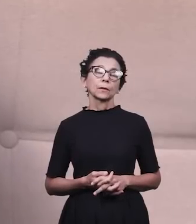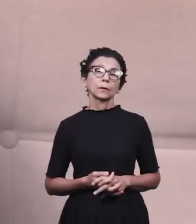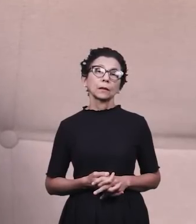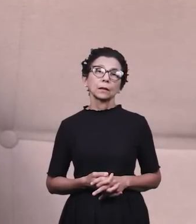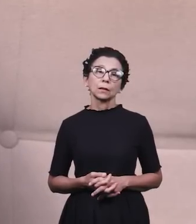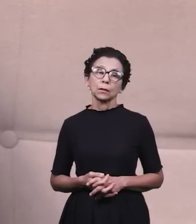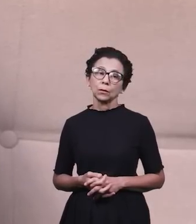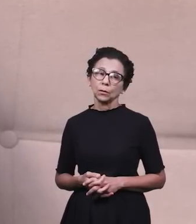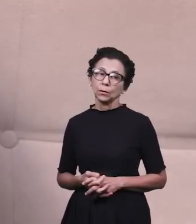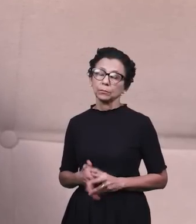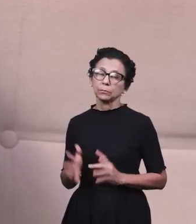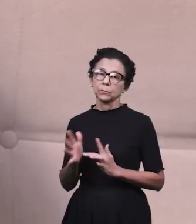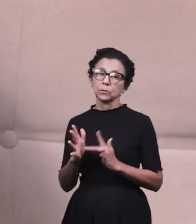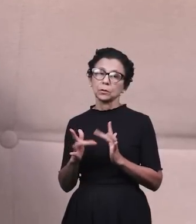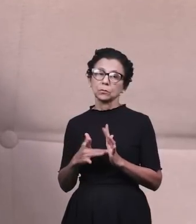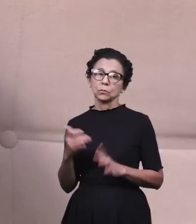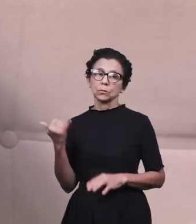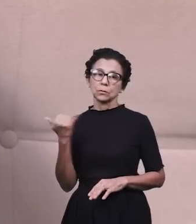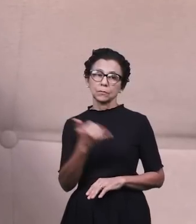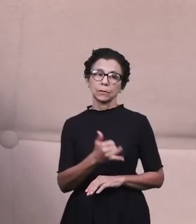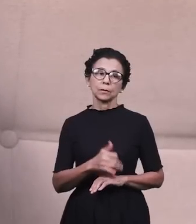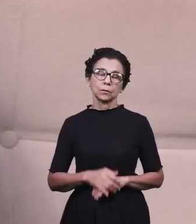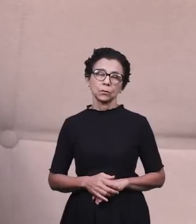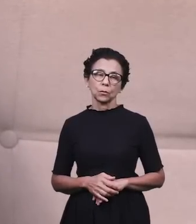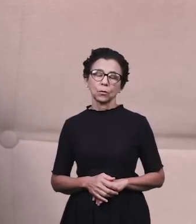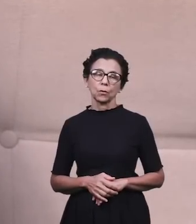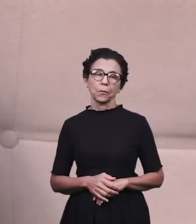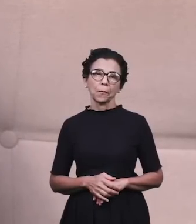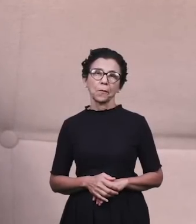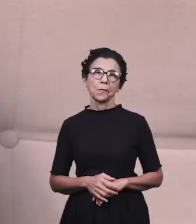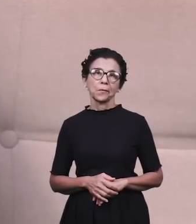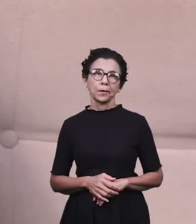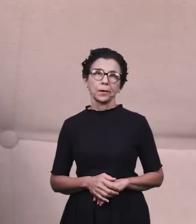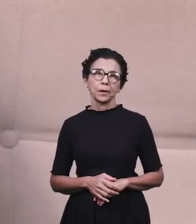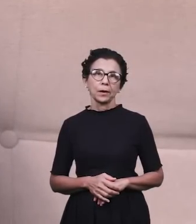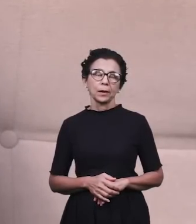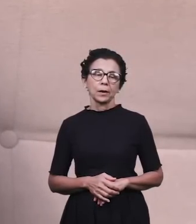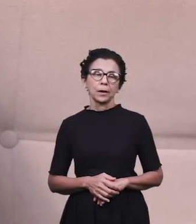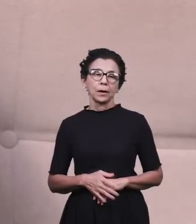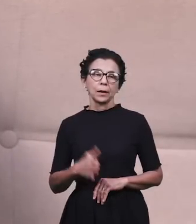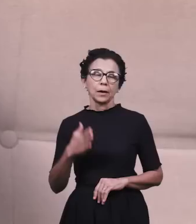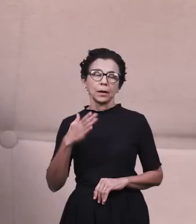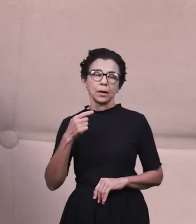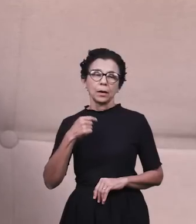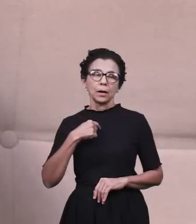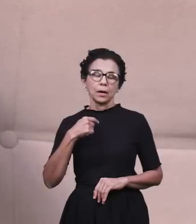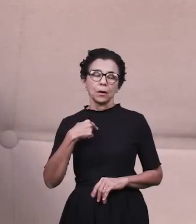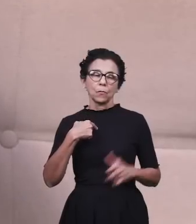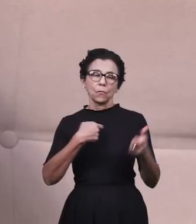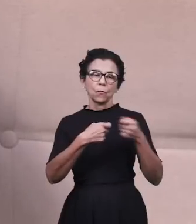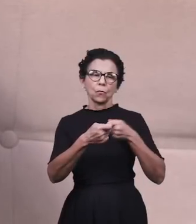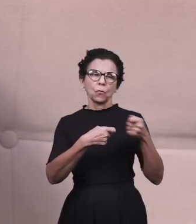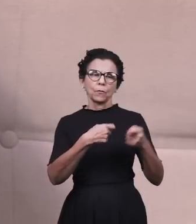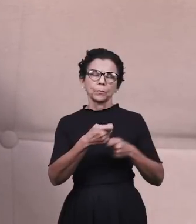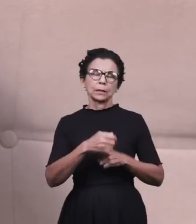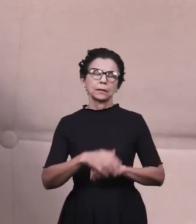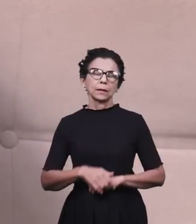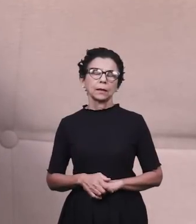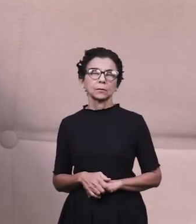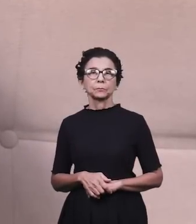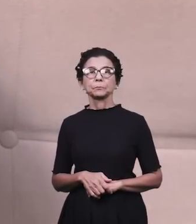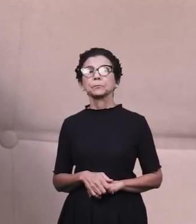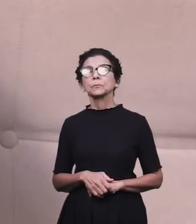claro que a vida dele seria inteiramente governada pela soberana vontade do Senhor. Então o espírito